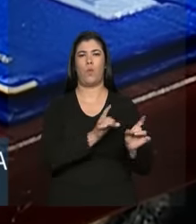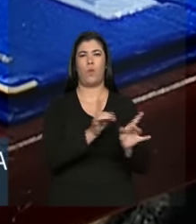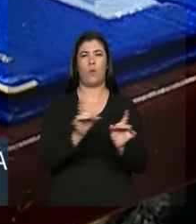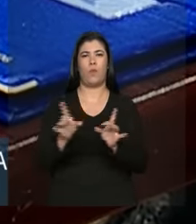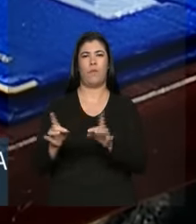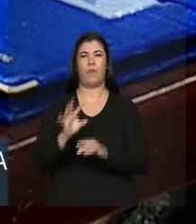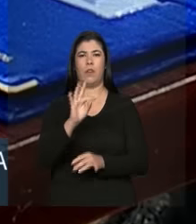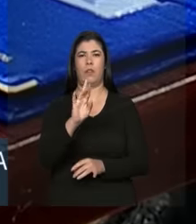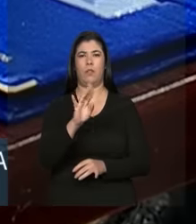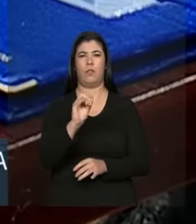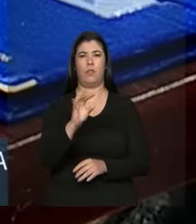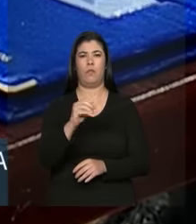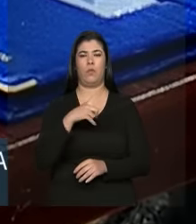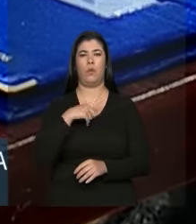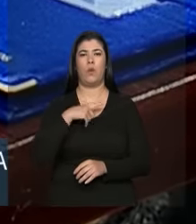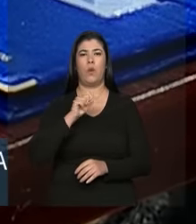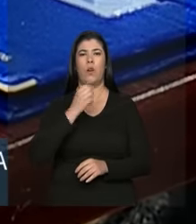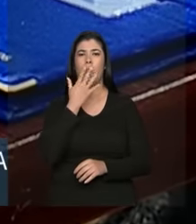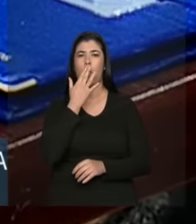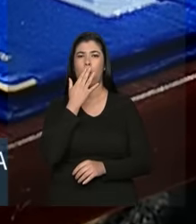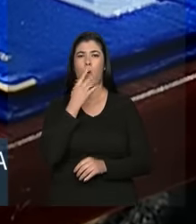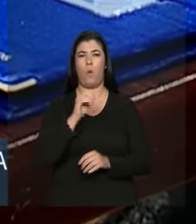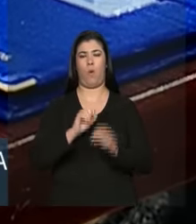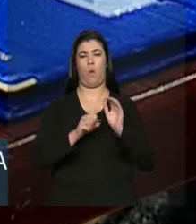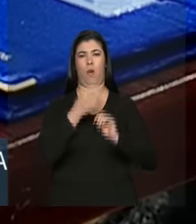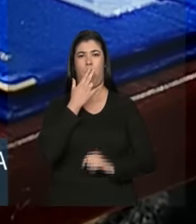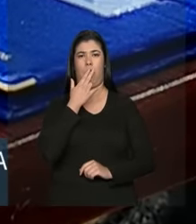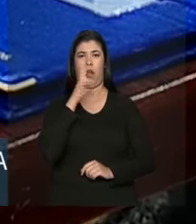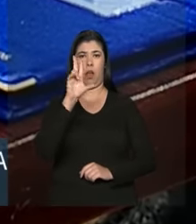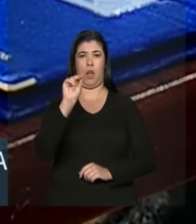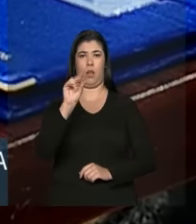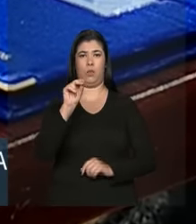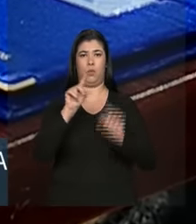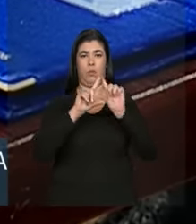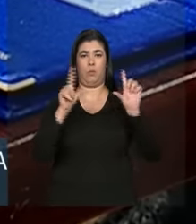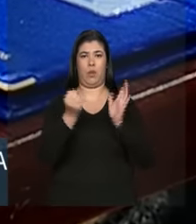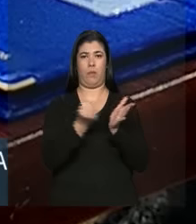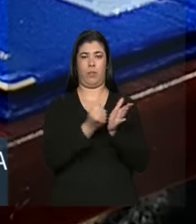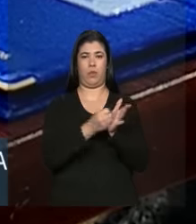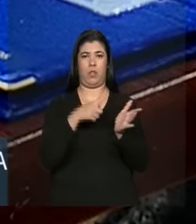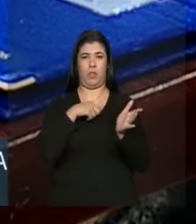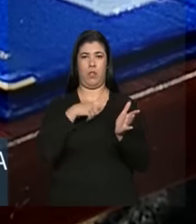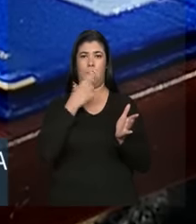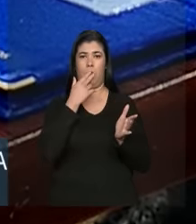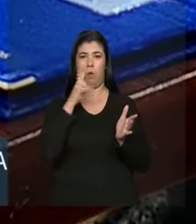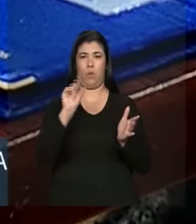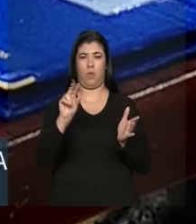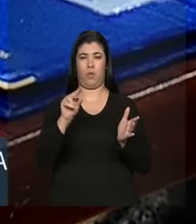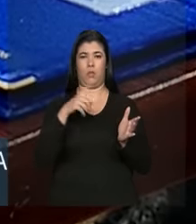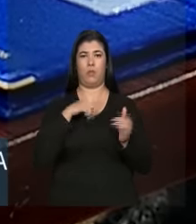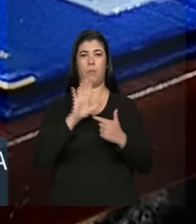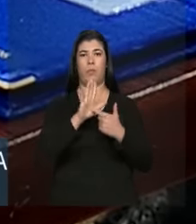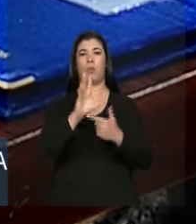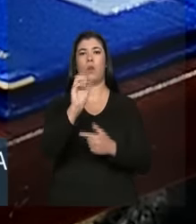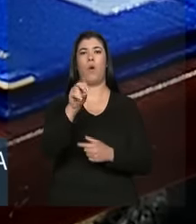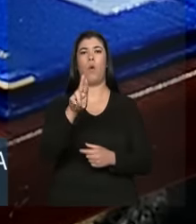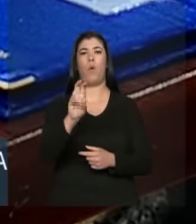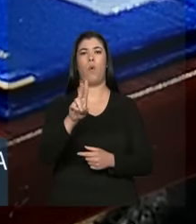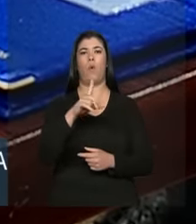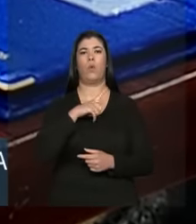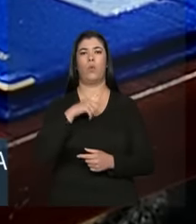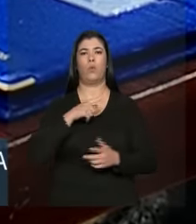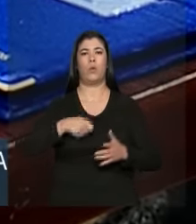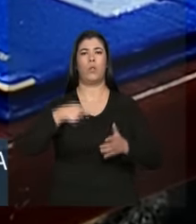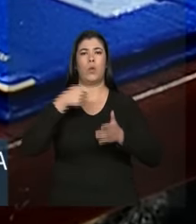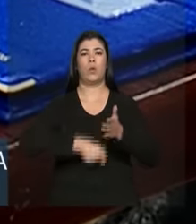azul predominante no selo faz referência à Organização das Nações Unidas por seu empenho